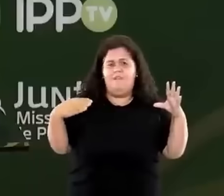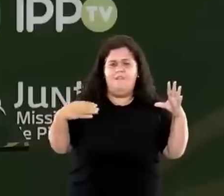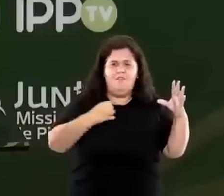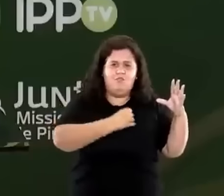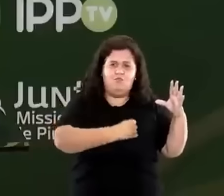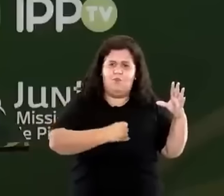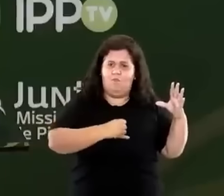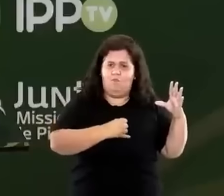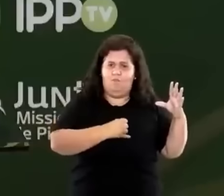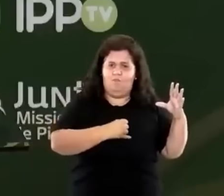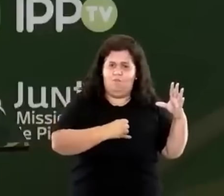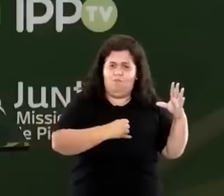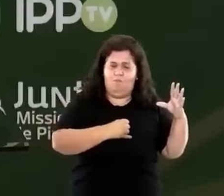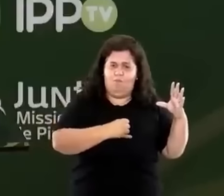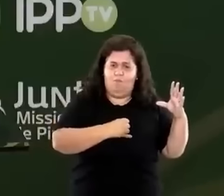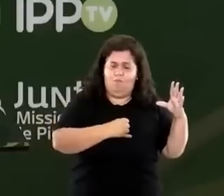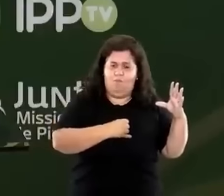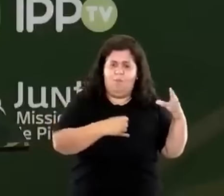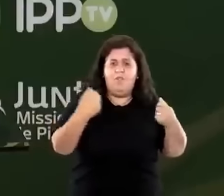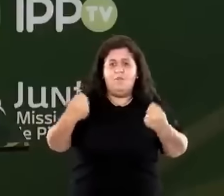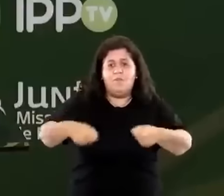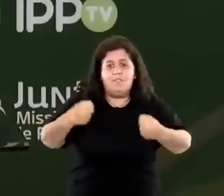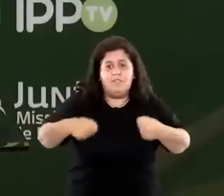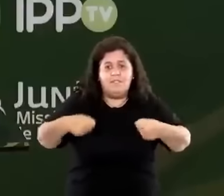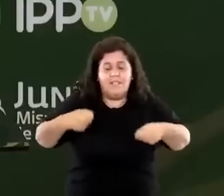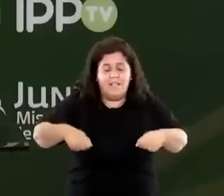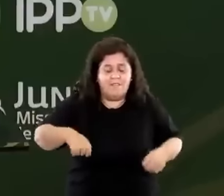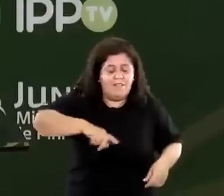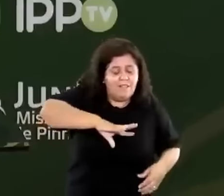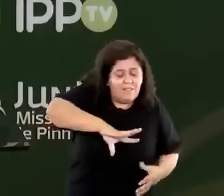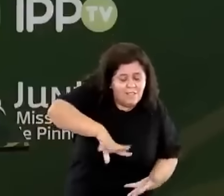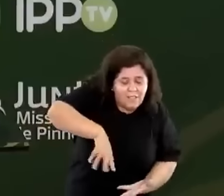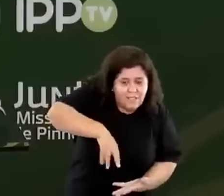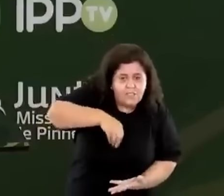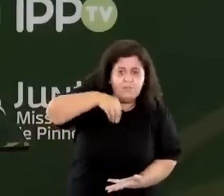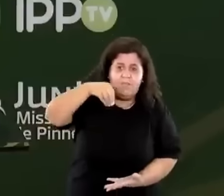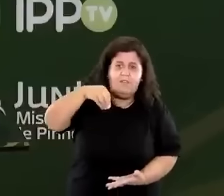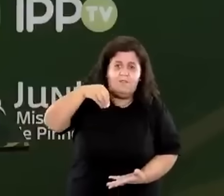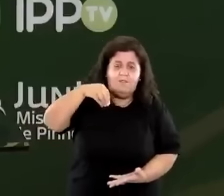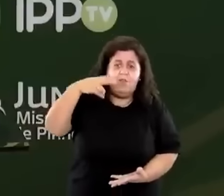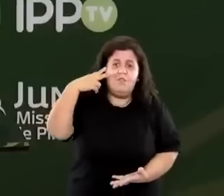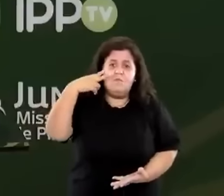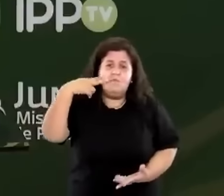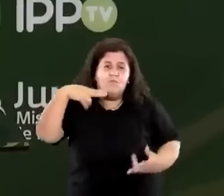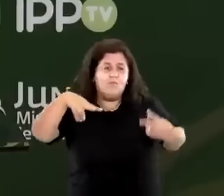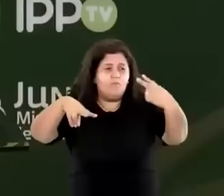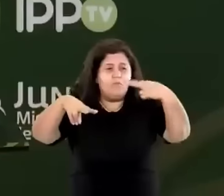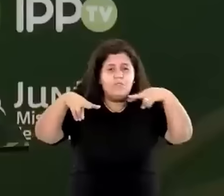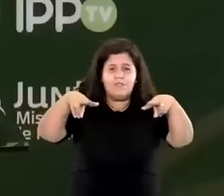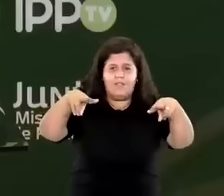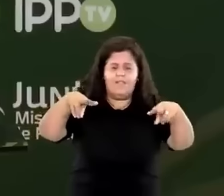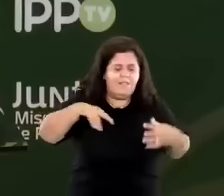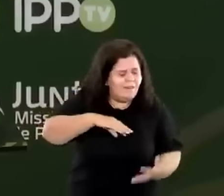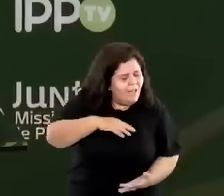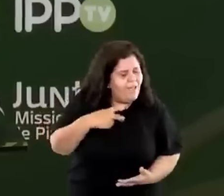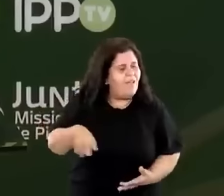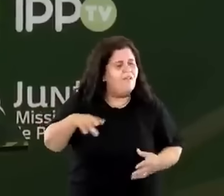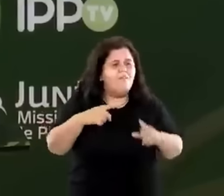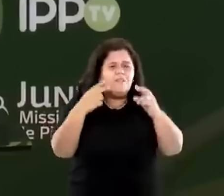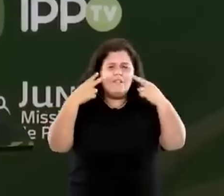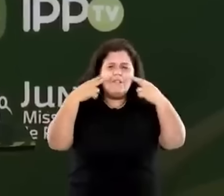jamais ele poderia contemplar o que contemplou a não ser por meio de uma visão então ele se acha em